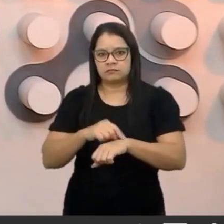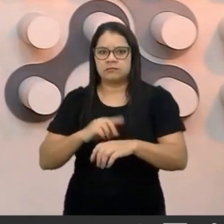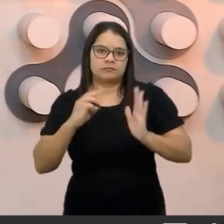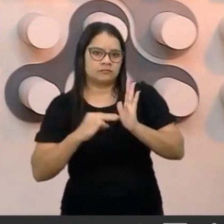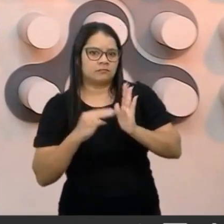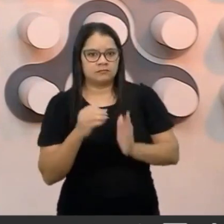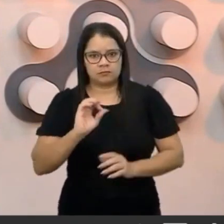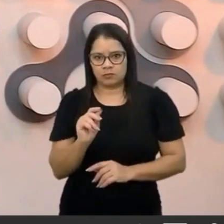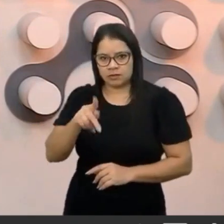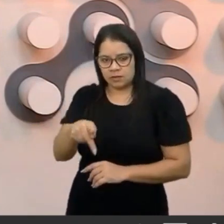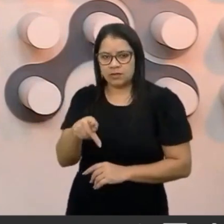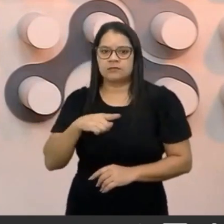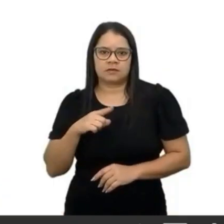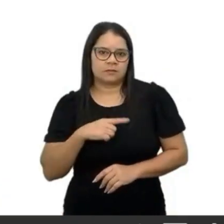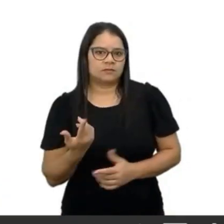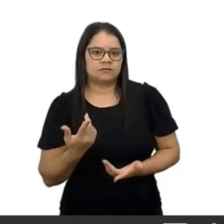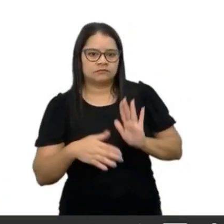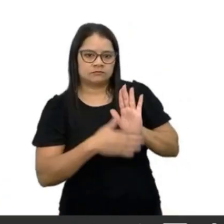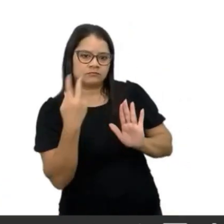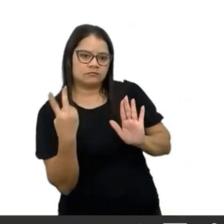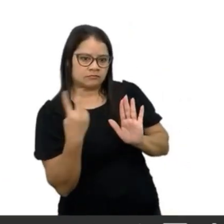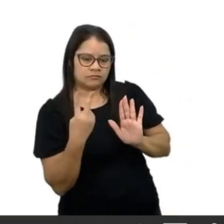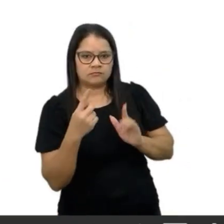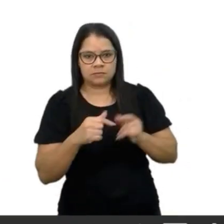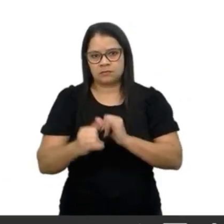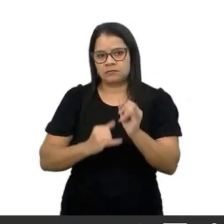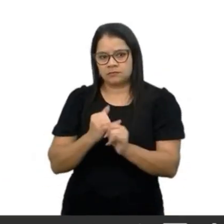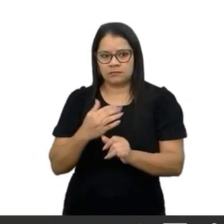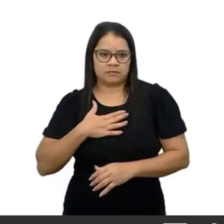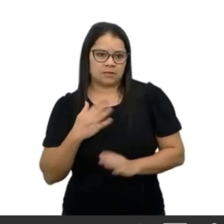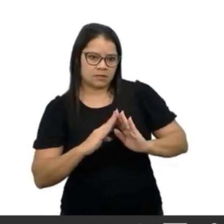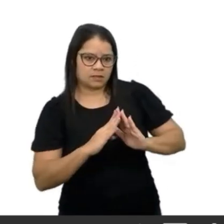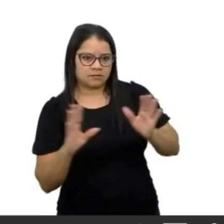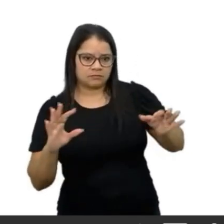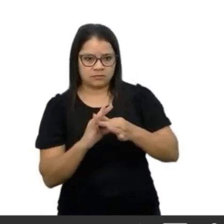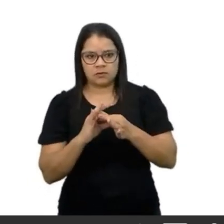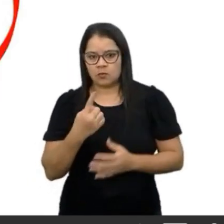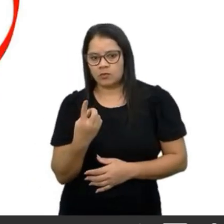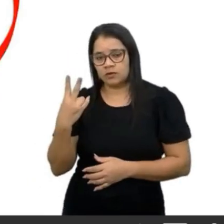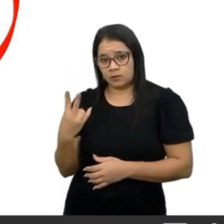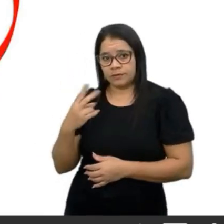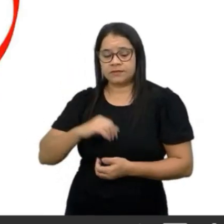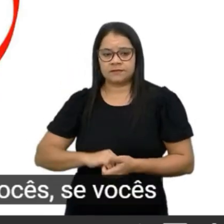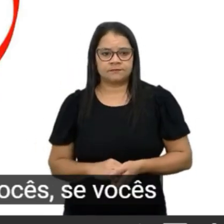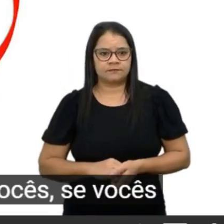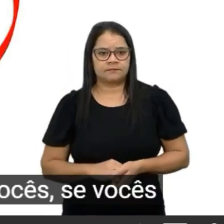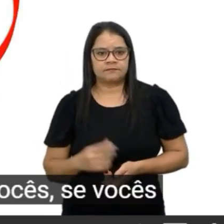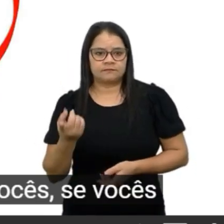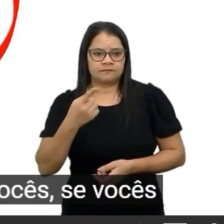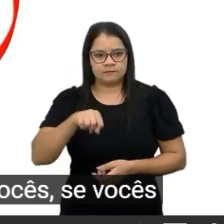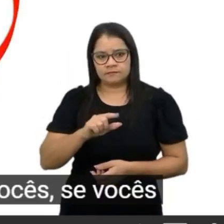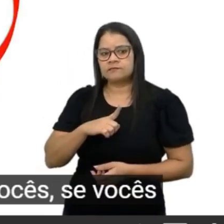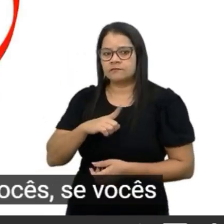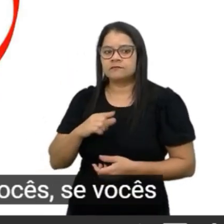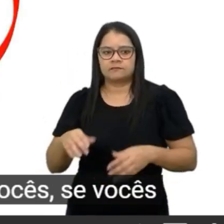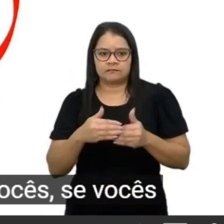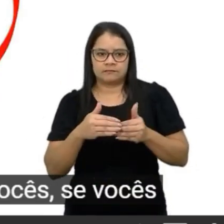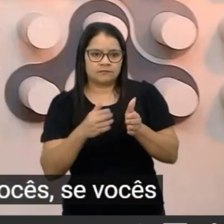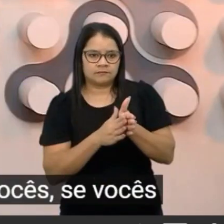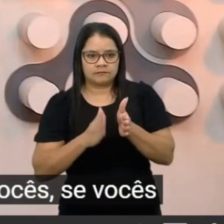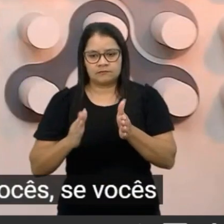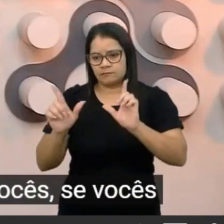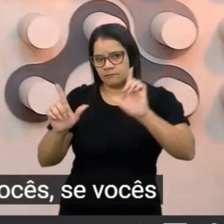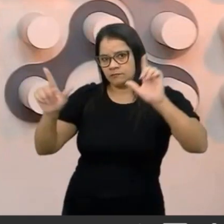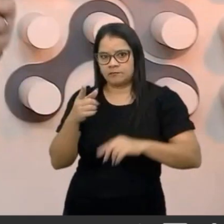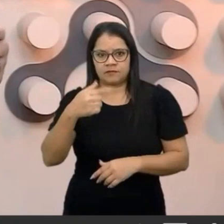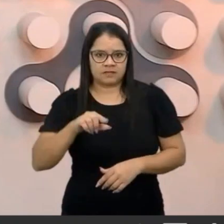ativas, ok? Aí vocês têm as duas capas do material digital, Minha Casa Conectada parte 1 e parte 2. Vocês também ficam aí com o escopo sequência na